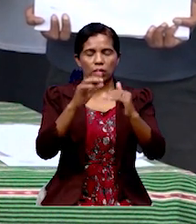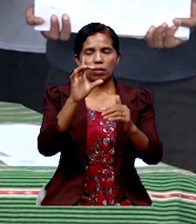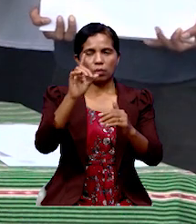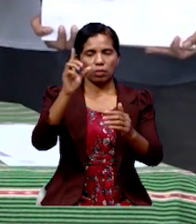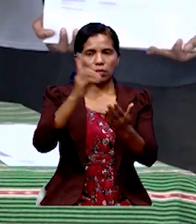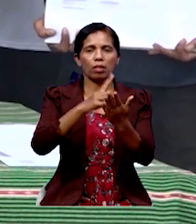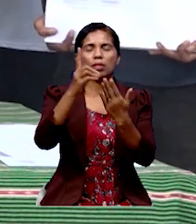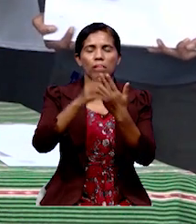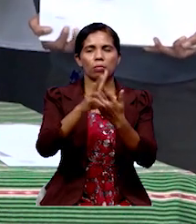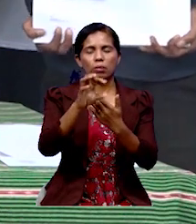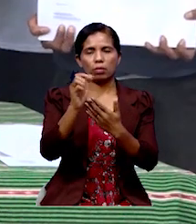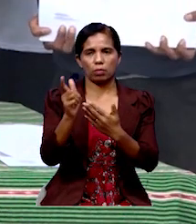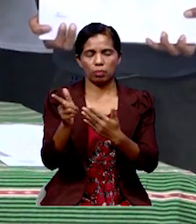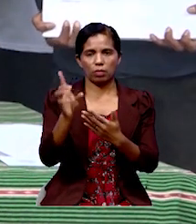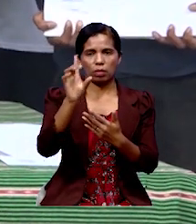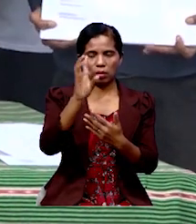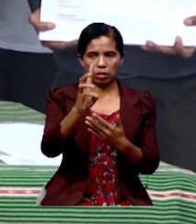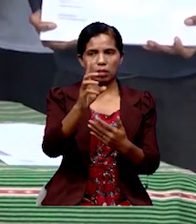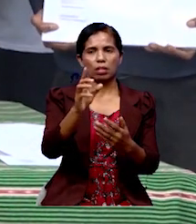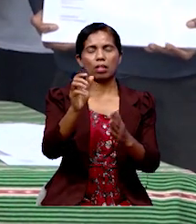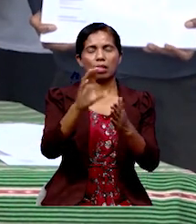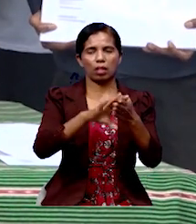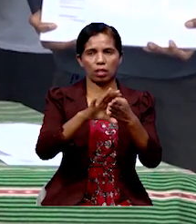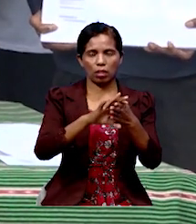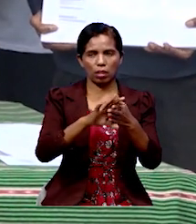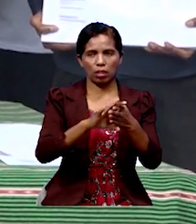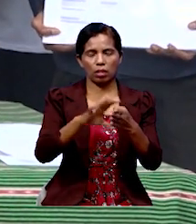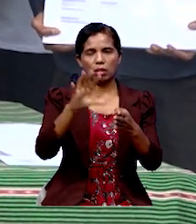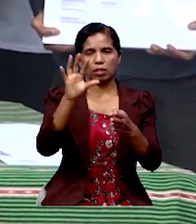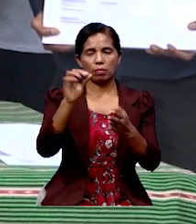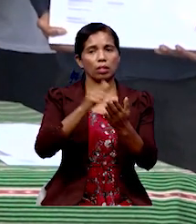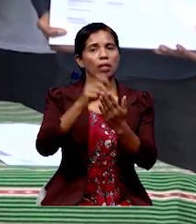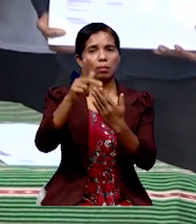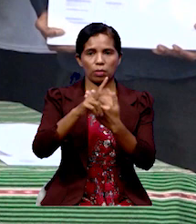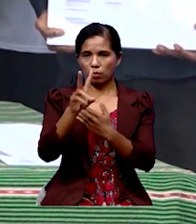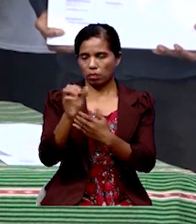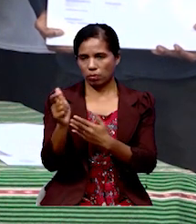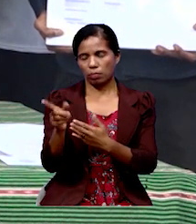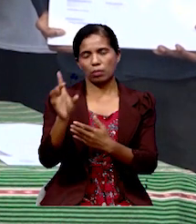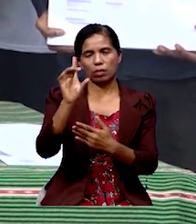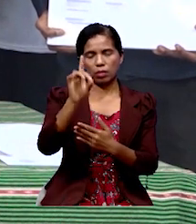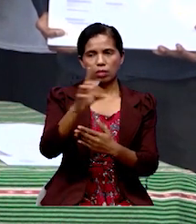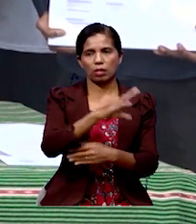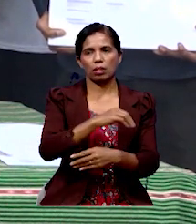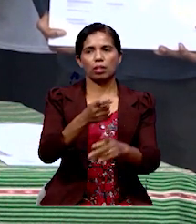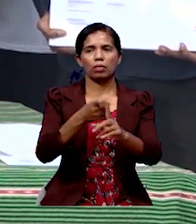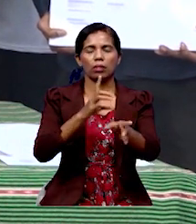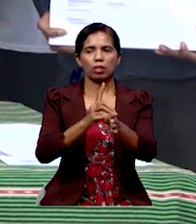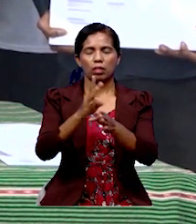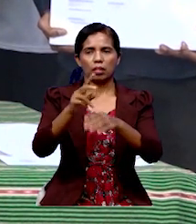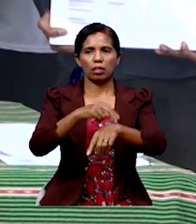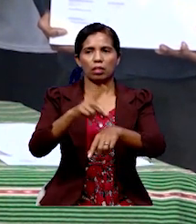dezembro de 2016, carta credencial 4 de 9 de abril de 2018, homos mandato confiança, hoje direção